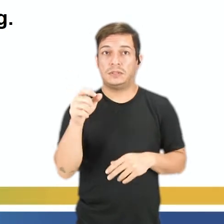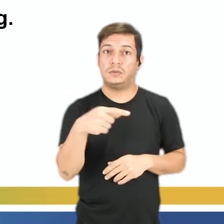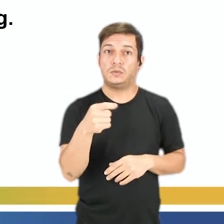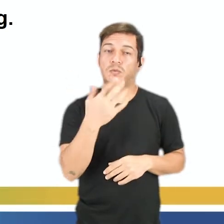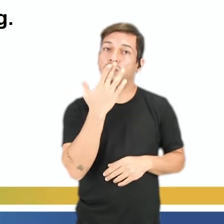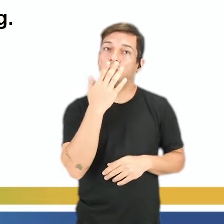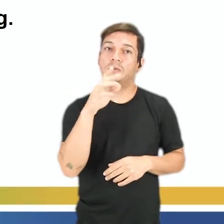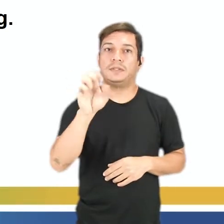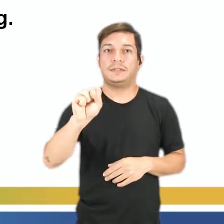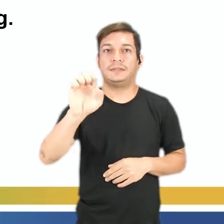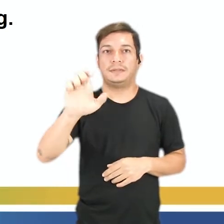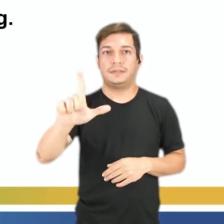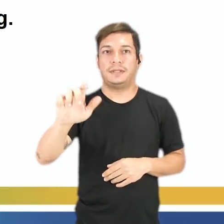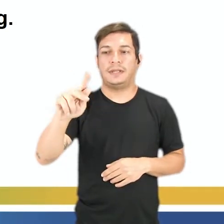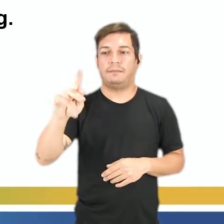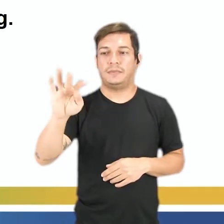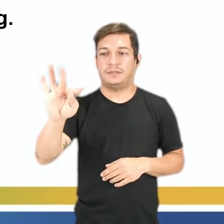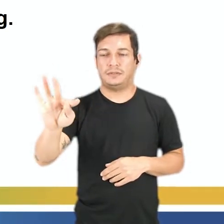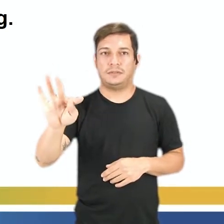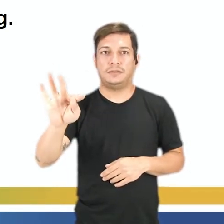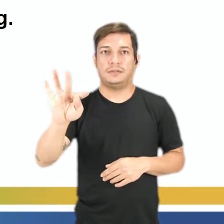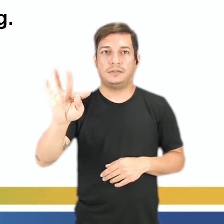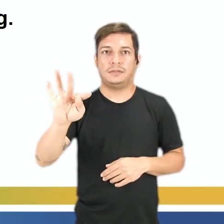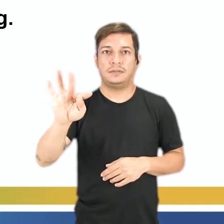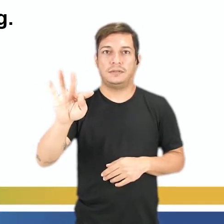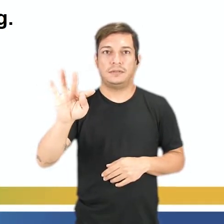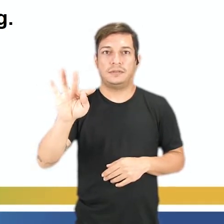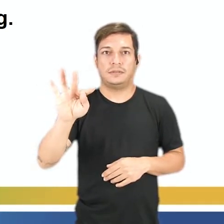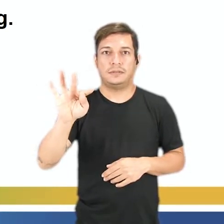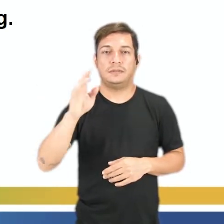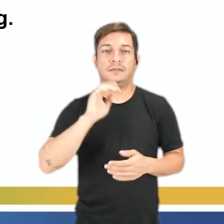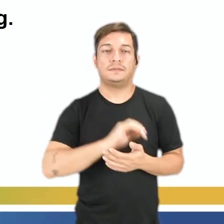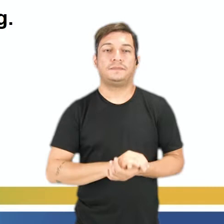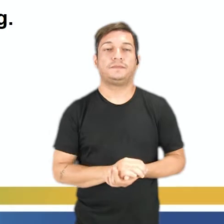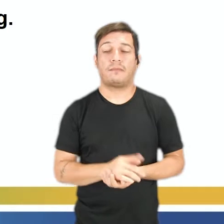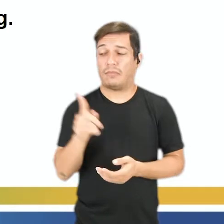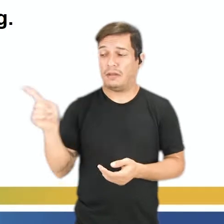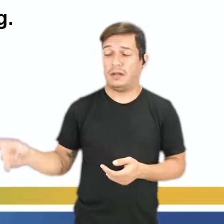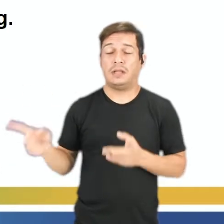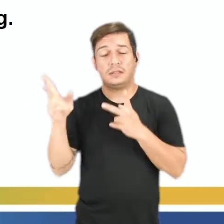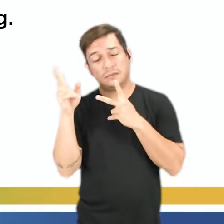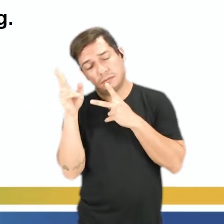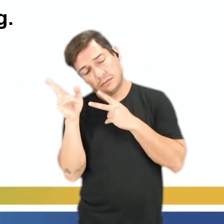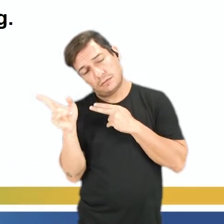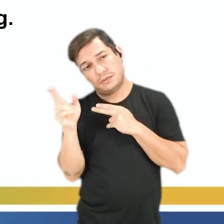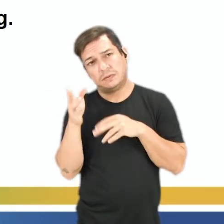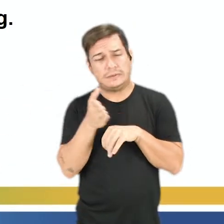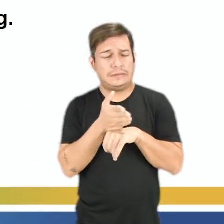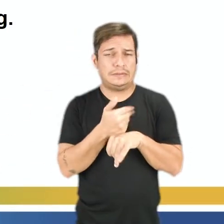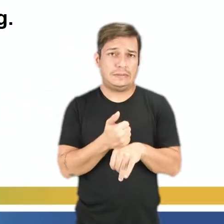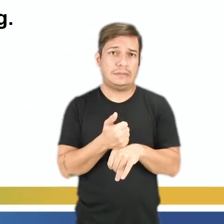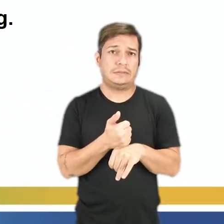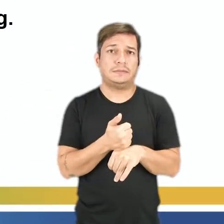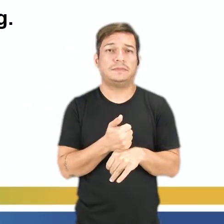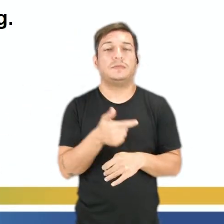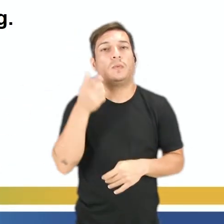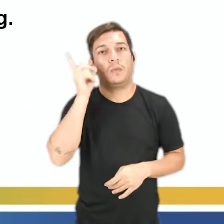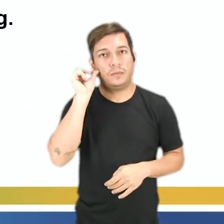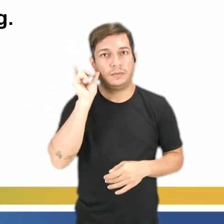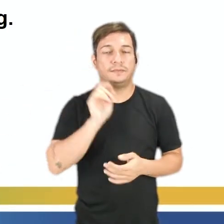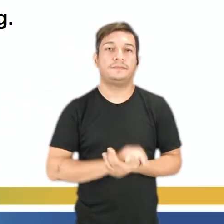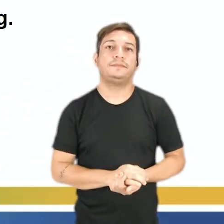azul. Slept. She slept very early yesterday. Ela dormiu muito cedo